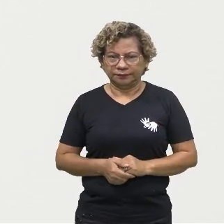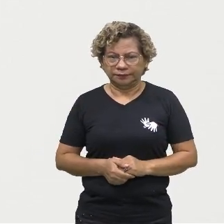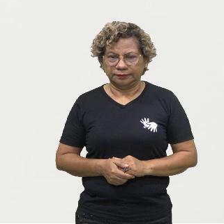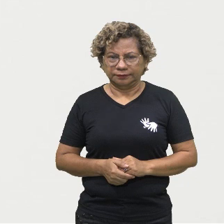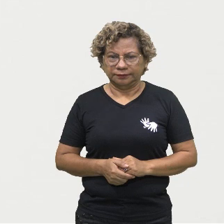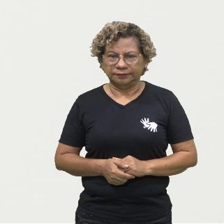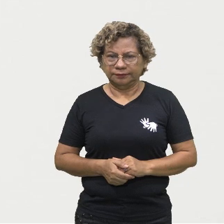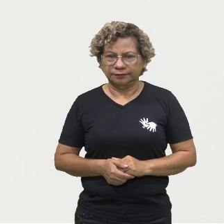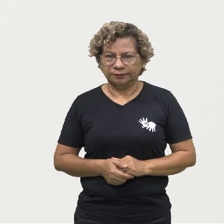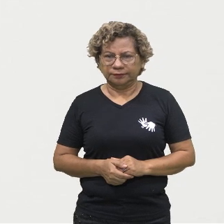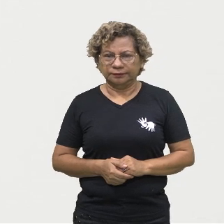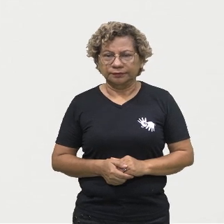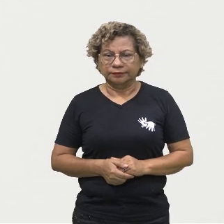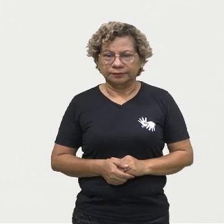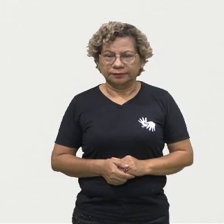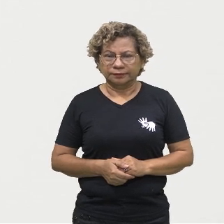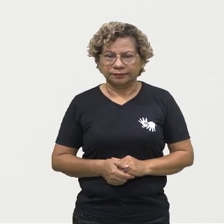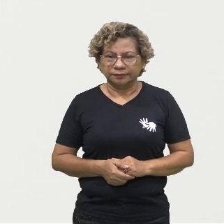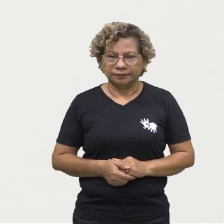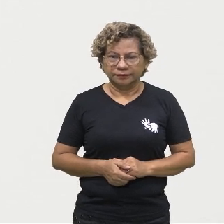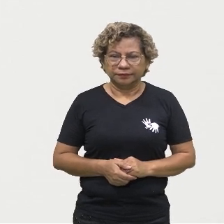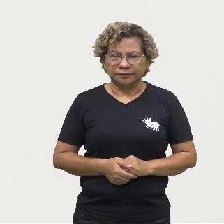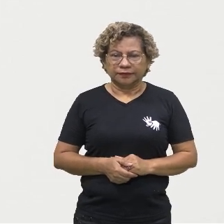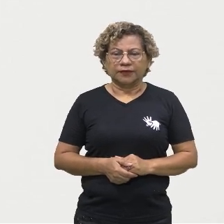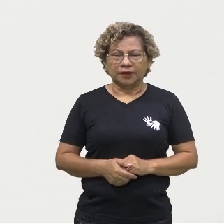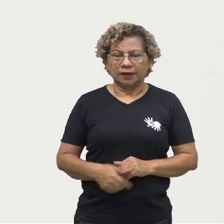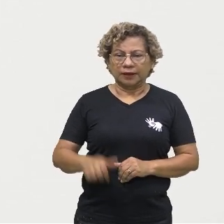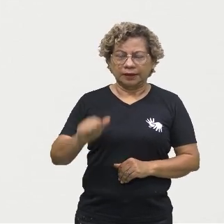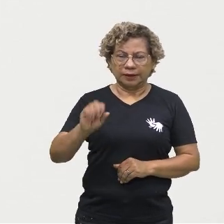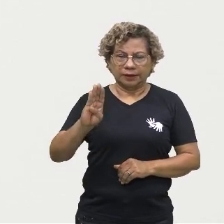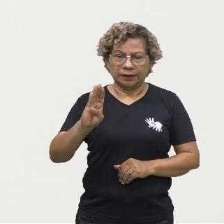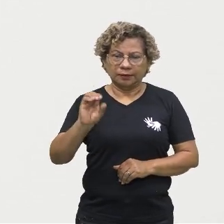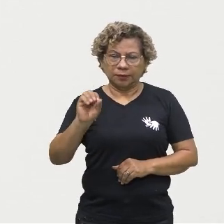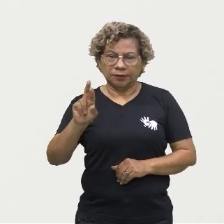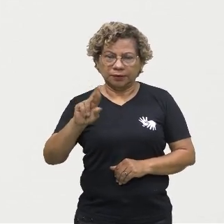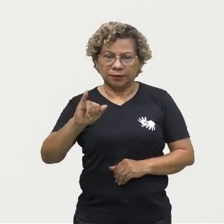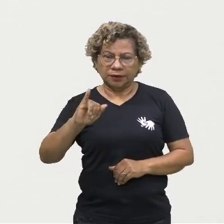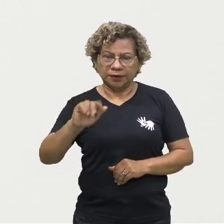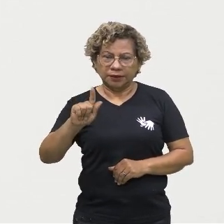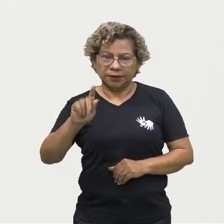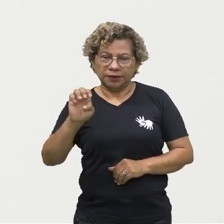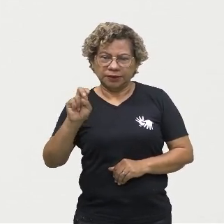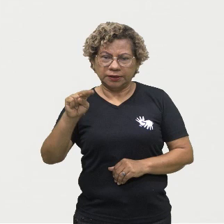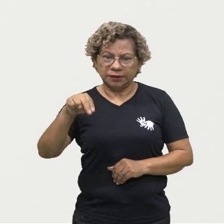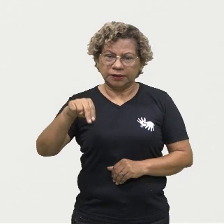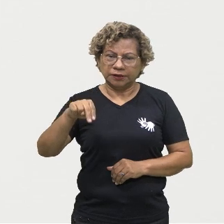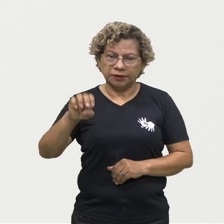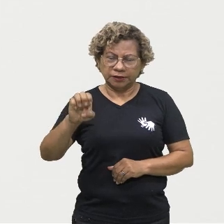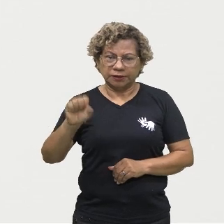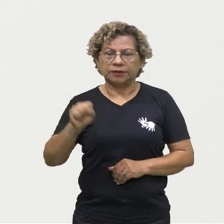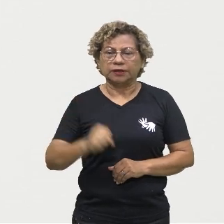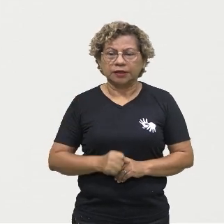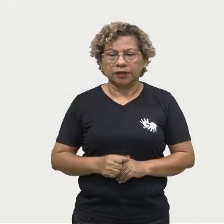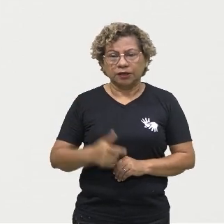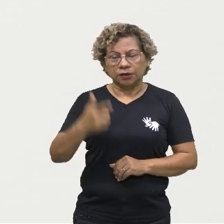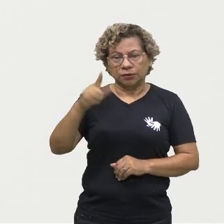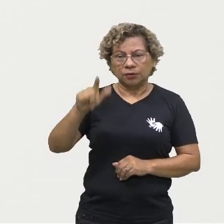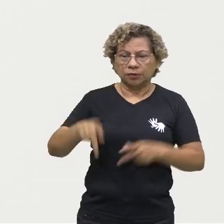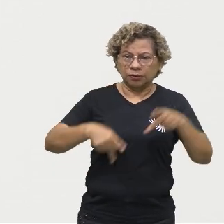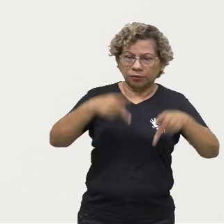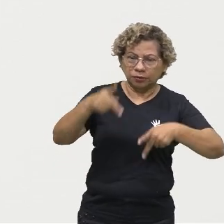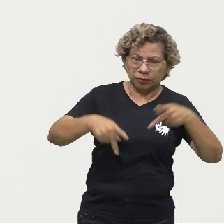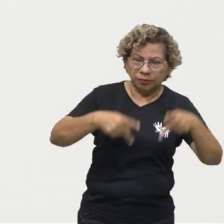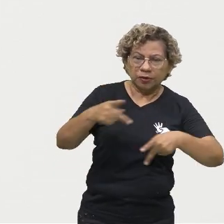aborígenes australianos, dos povos indígenas e dos povos africanos. Com certeza